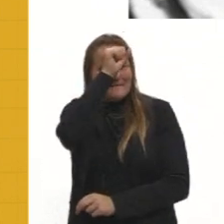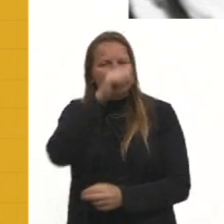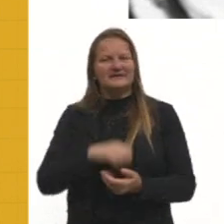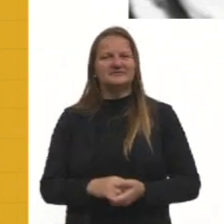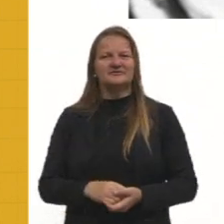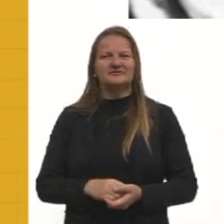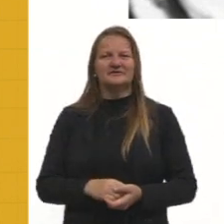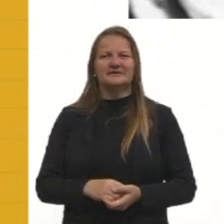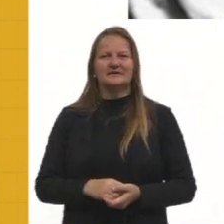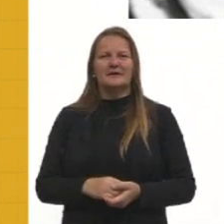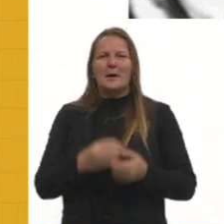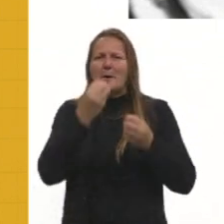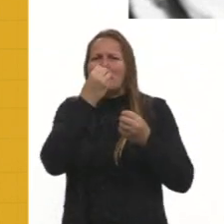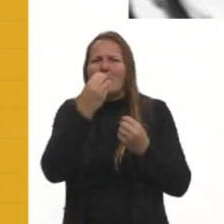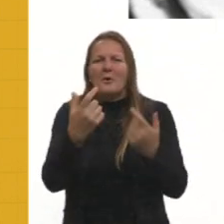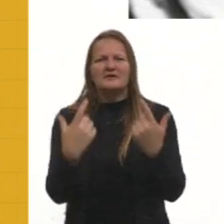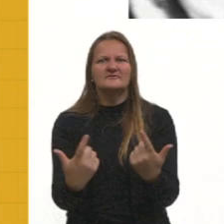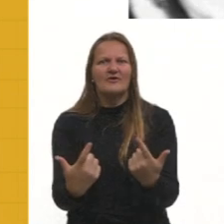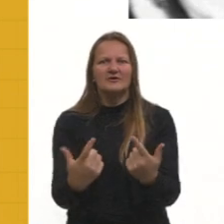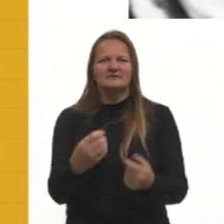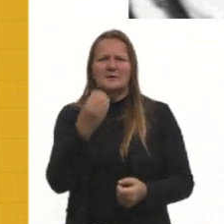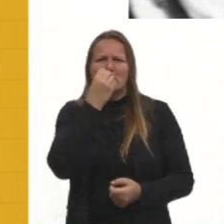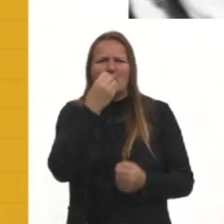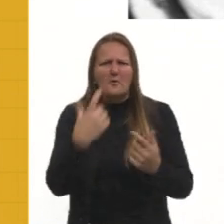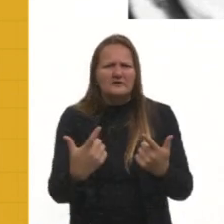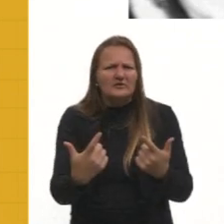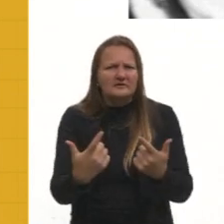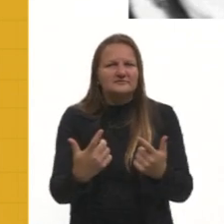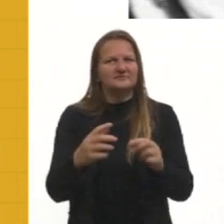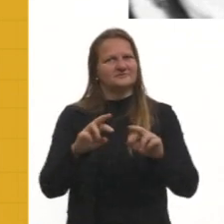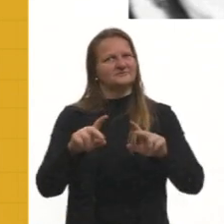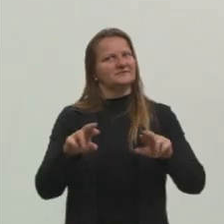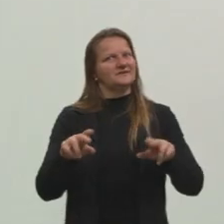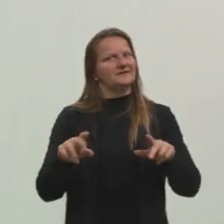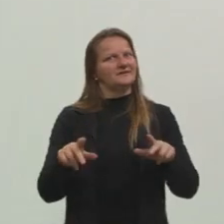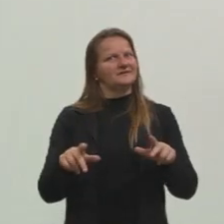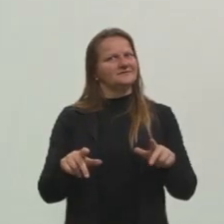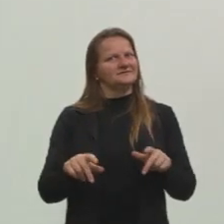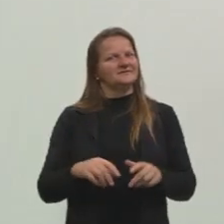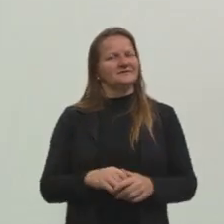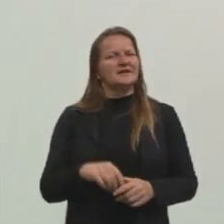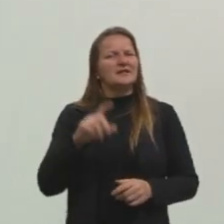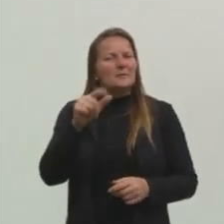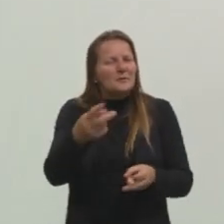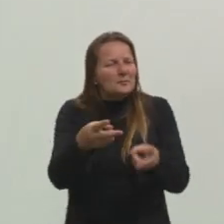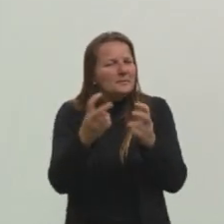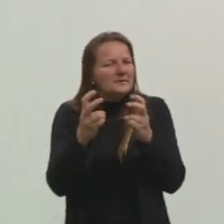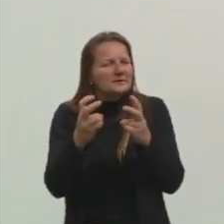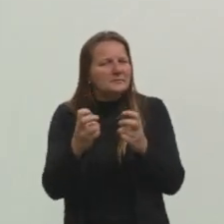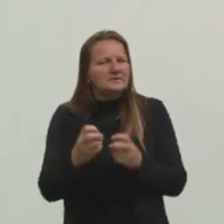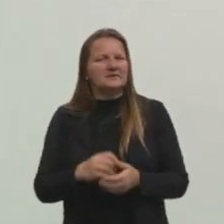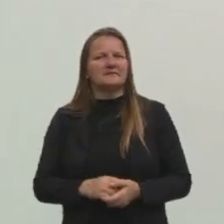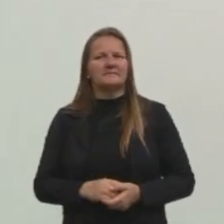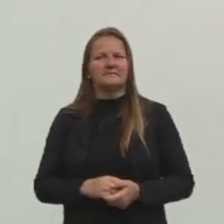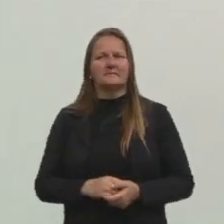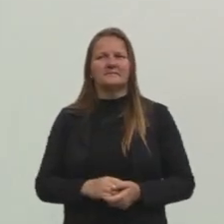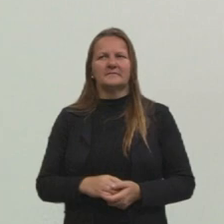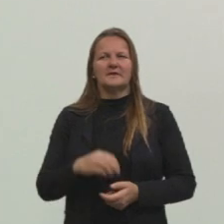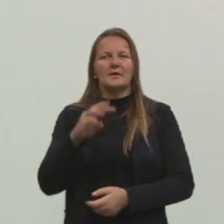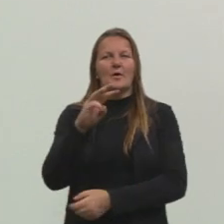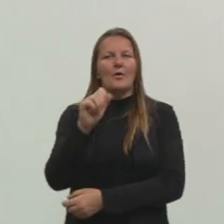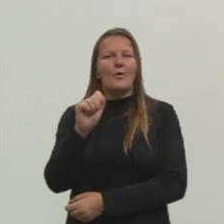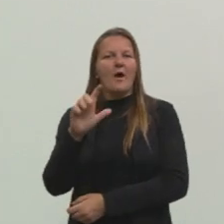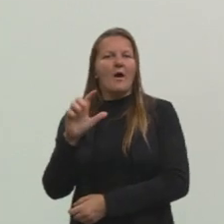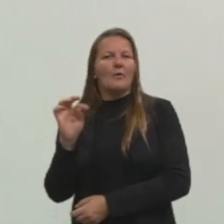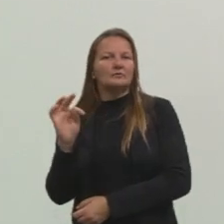e botava lá o boa sorte né botava boa sorte só que depois que eu vi isso né sobre a parte do Walt Disney falando